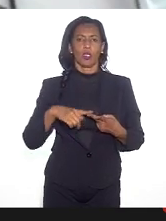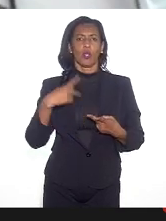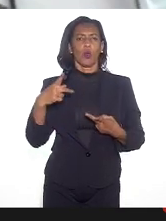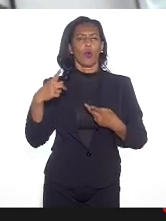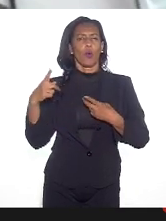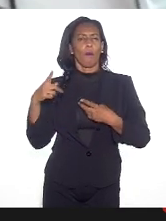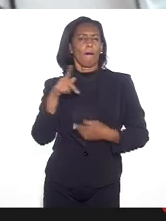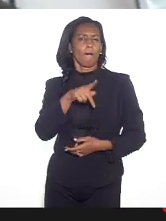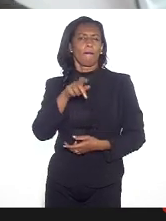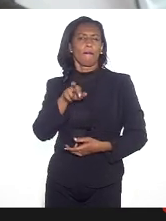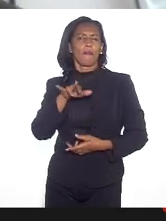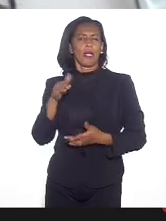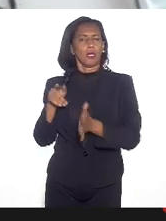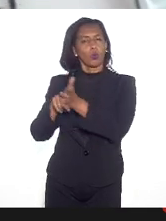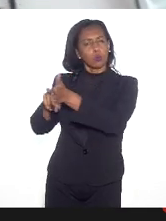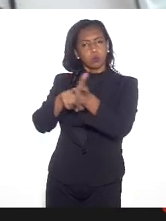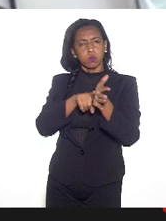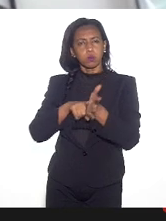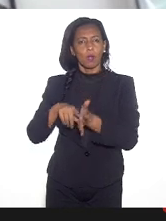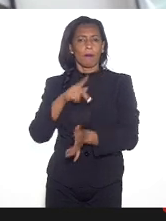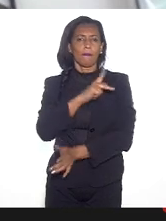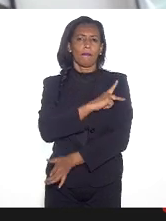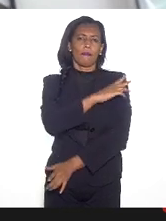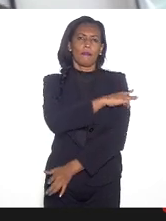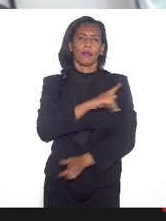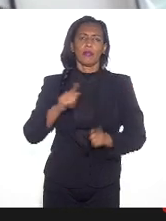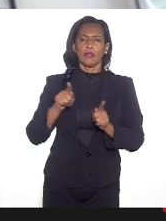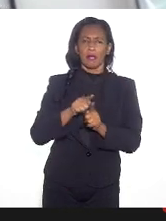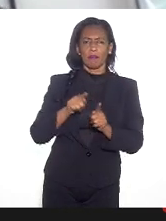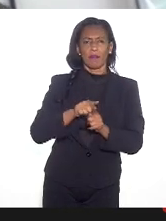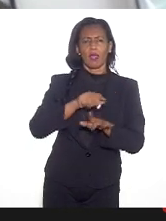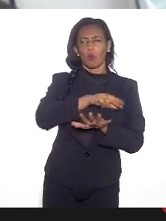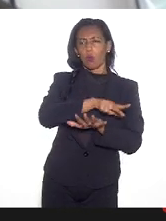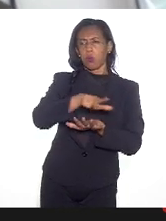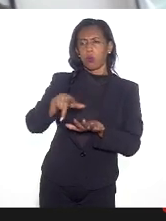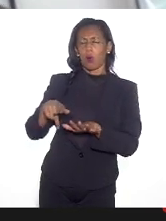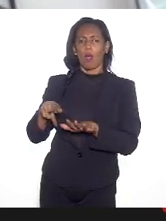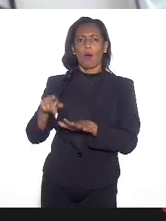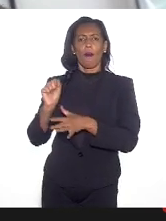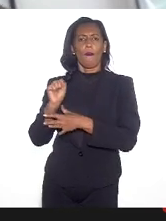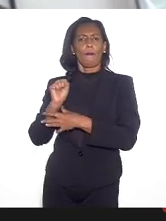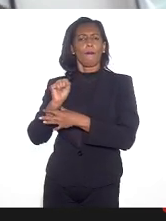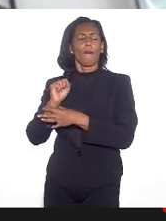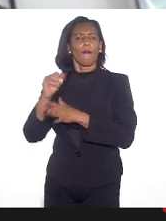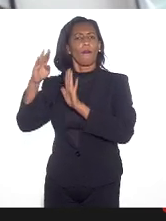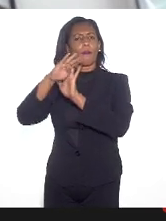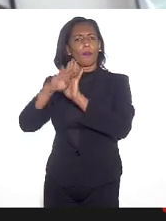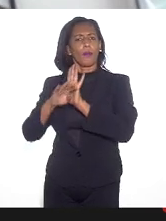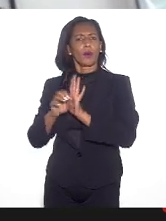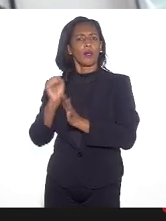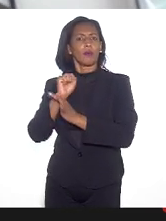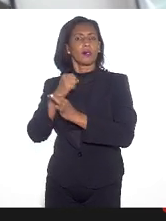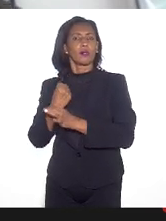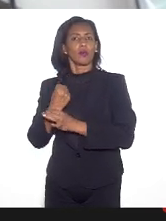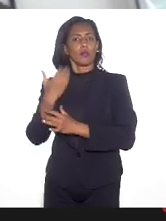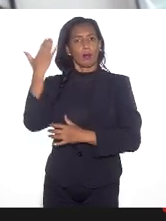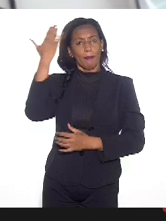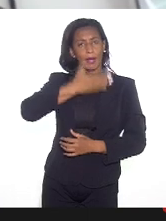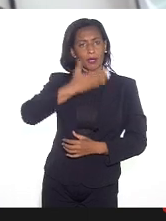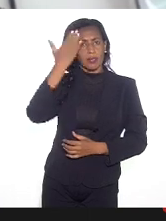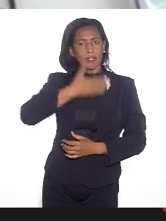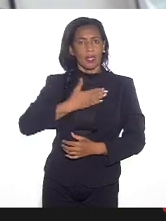papiloscopistas, Polícia Militar também, e outras carreiras, expansão do programa Segurança Presente, que tem sido